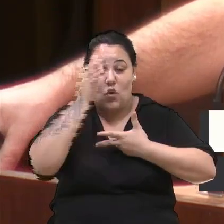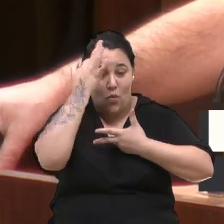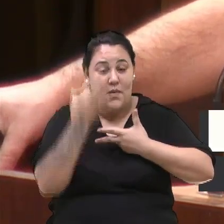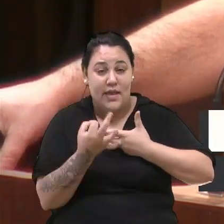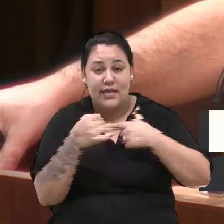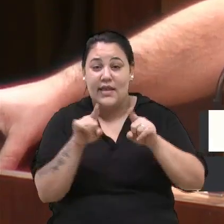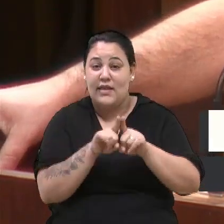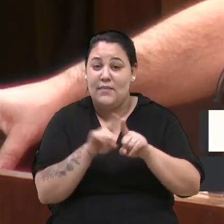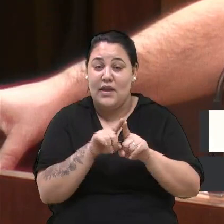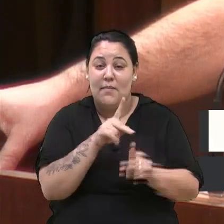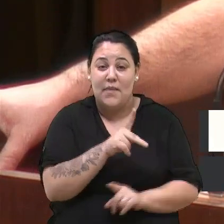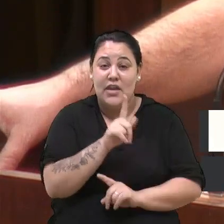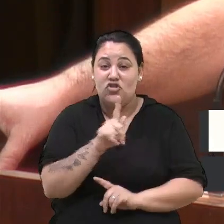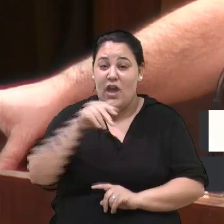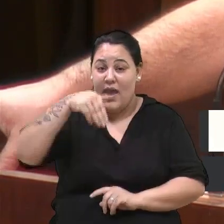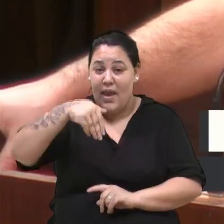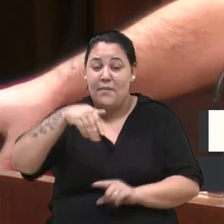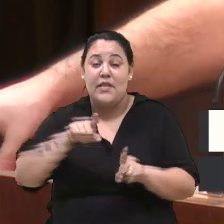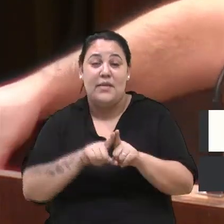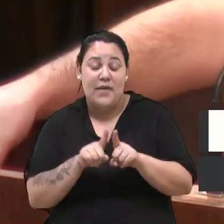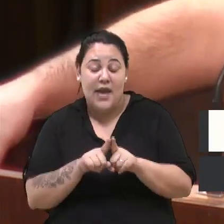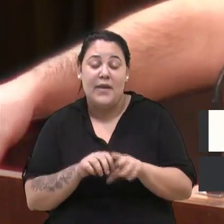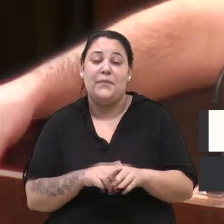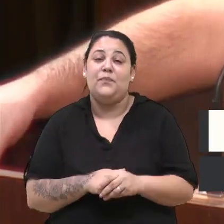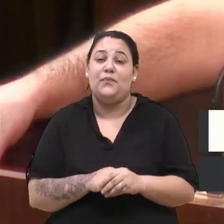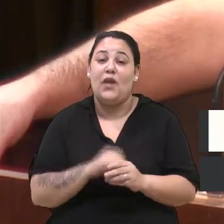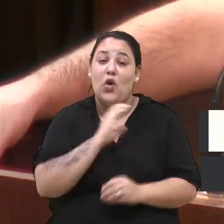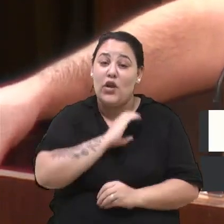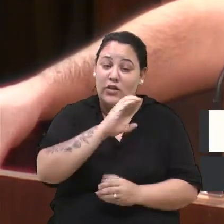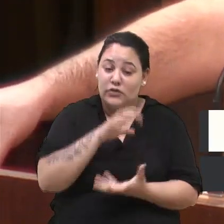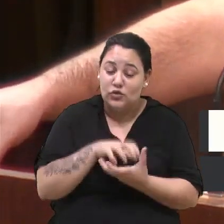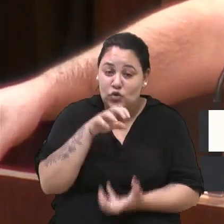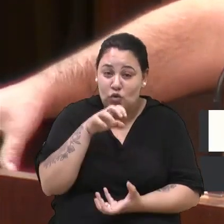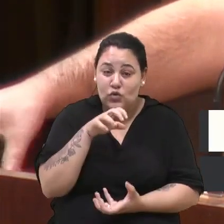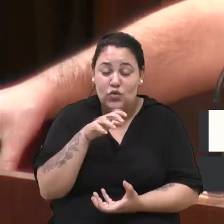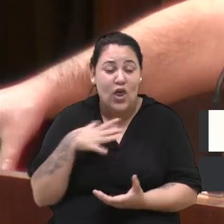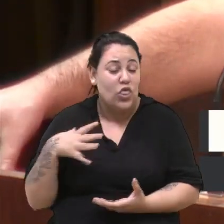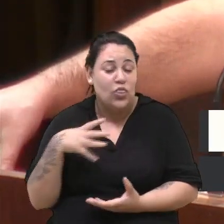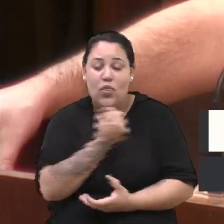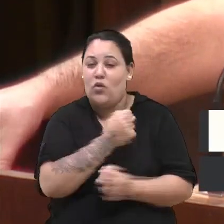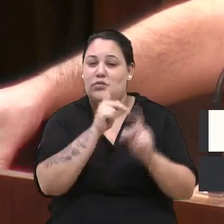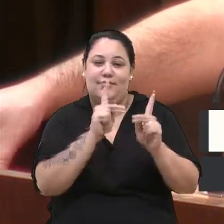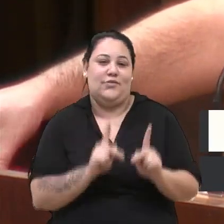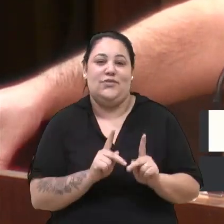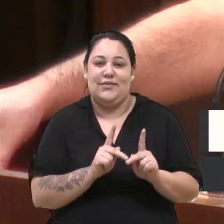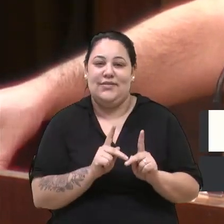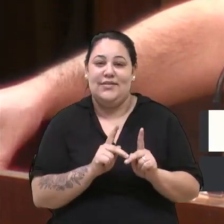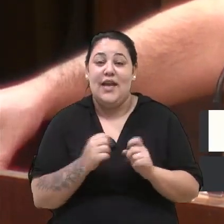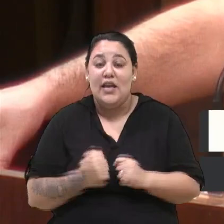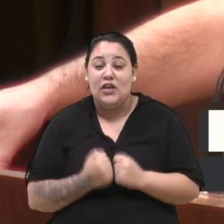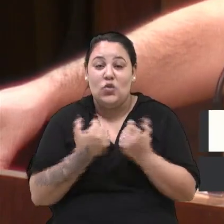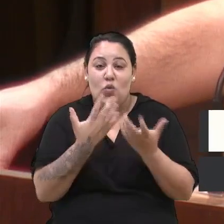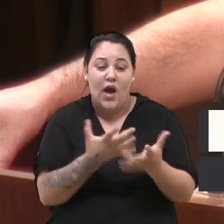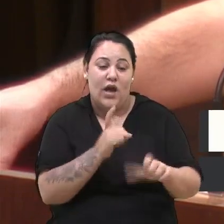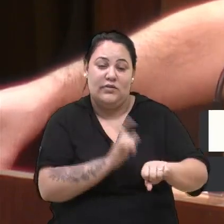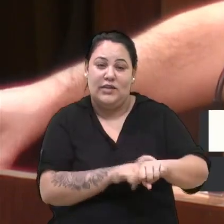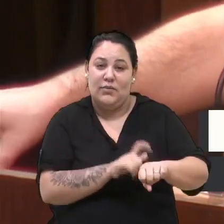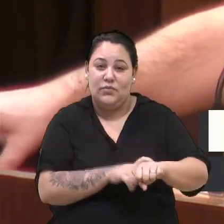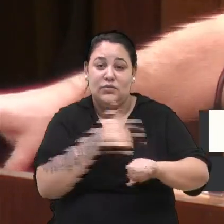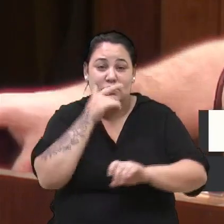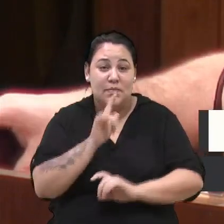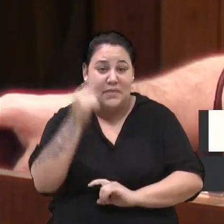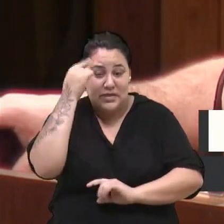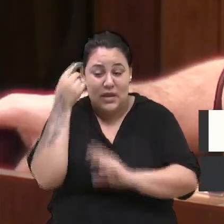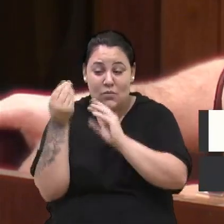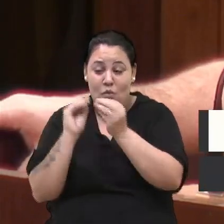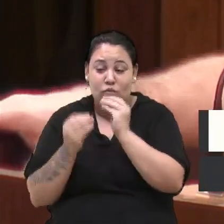PGM, enfim, Coordenadoria do Idoso, todas essas pessoas que doaram o seu tempo para pensar e elaborar esse projeto